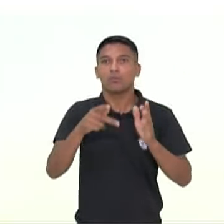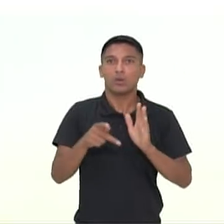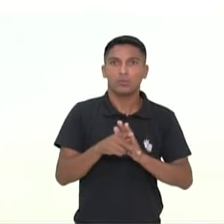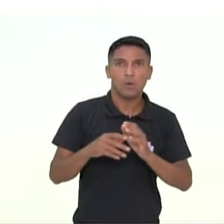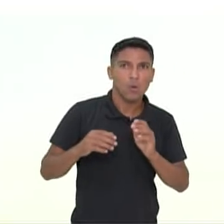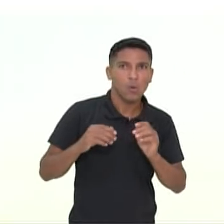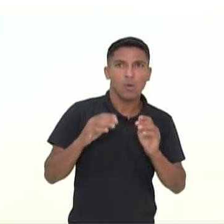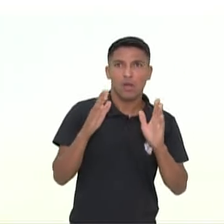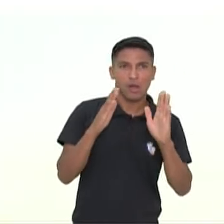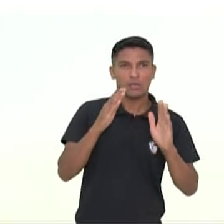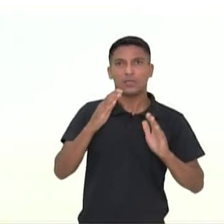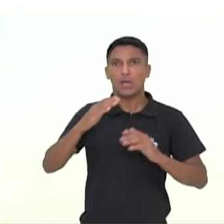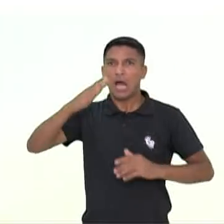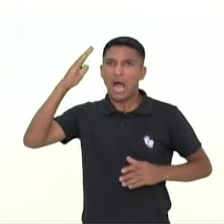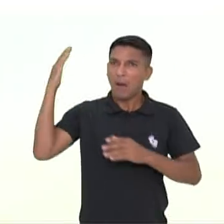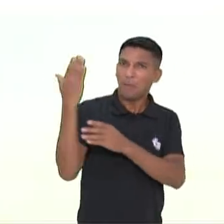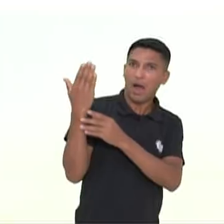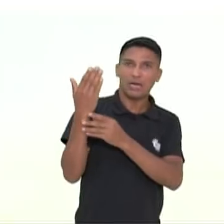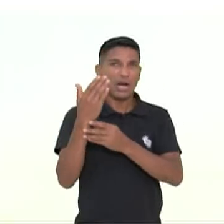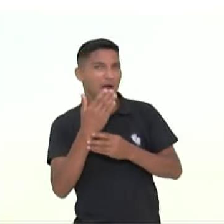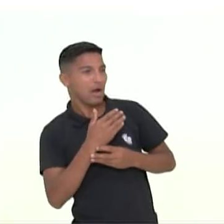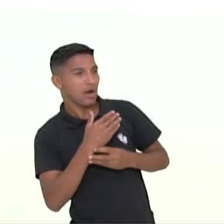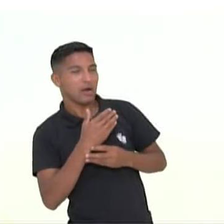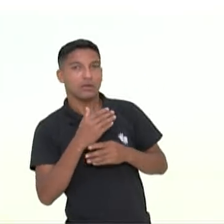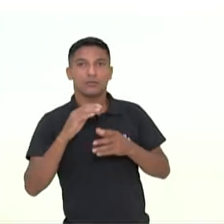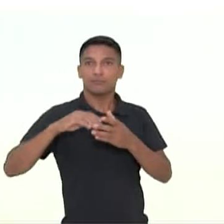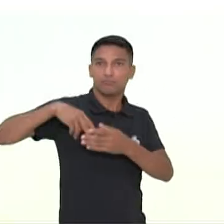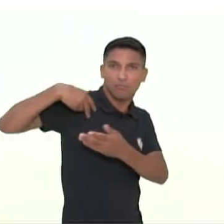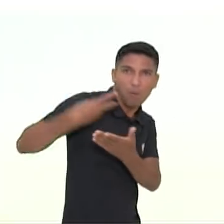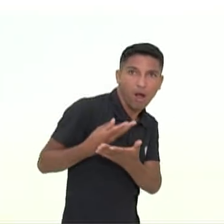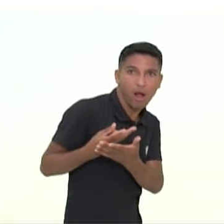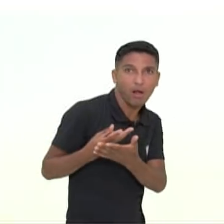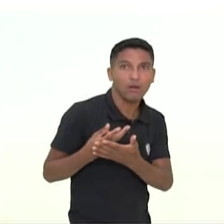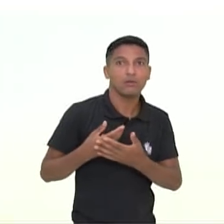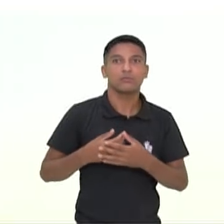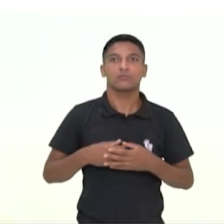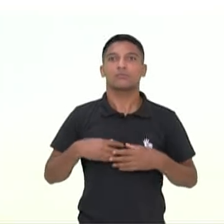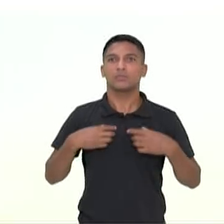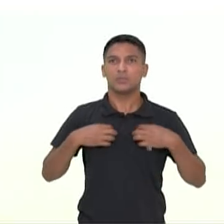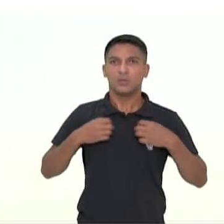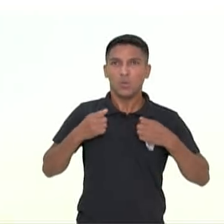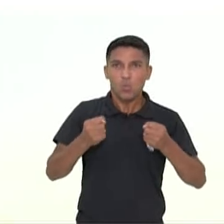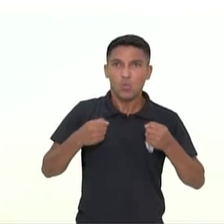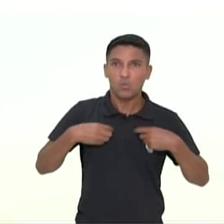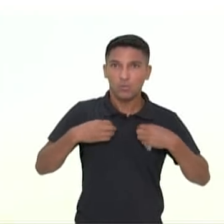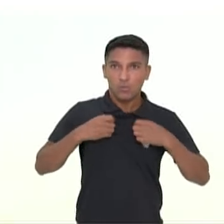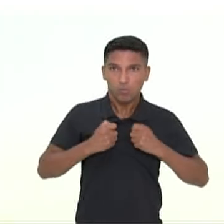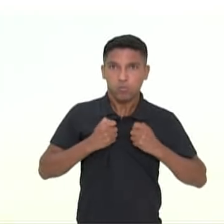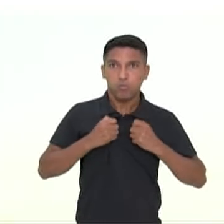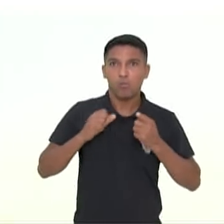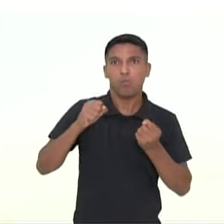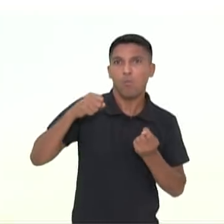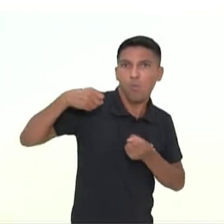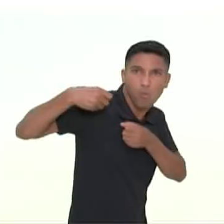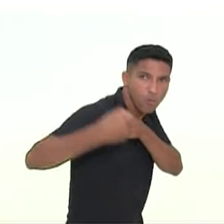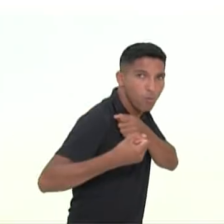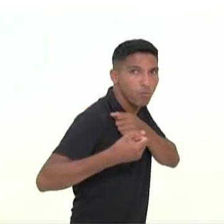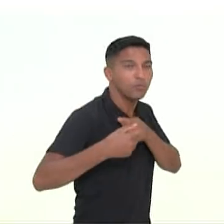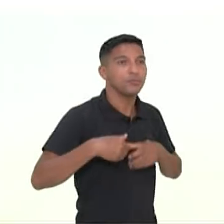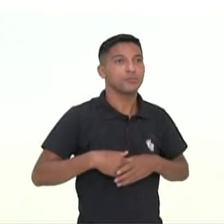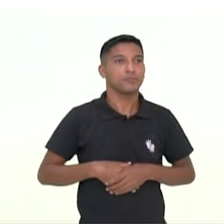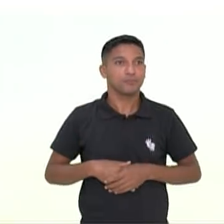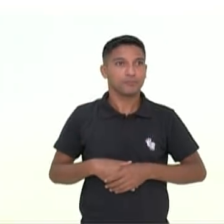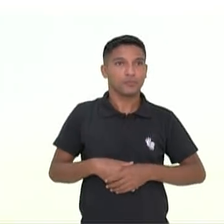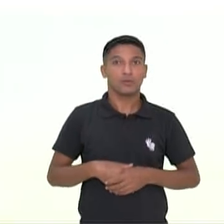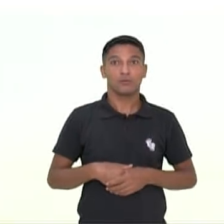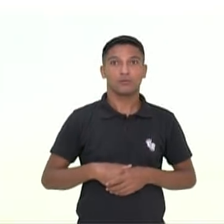defesa. Existem dois componentes básicos nesse treino. O Uki será quem irá receber a técnica